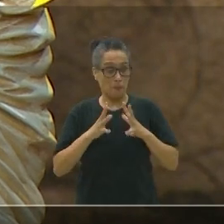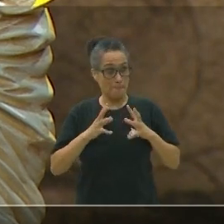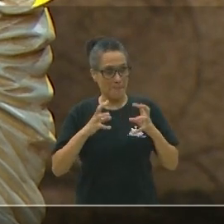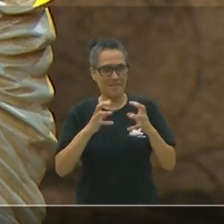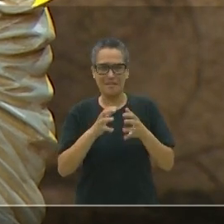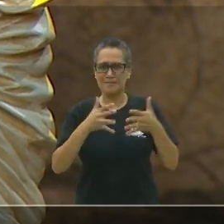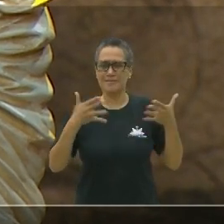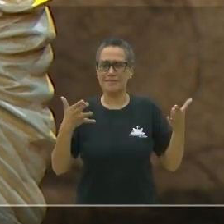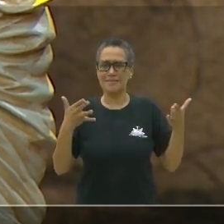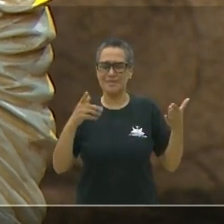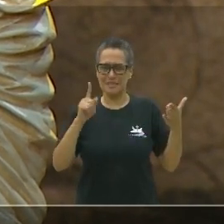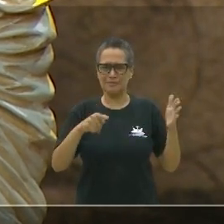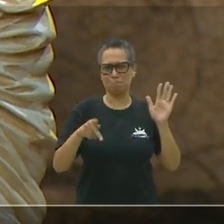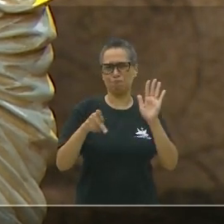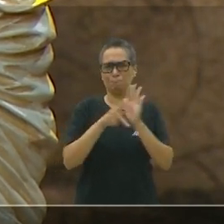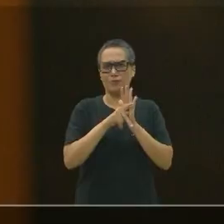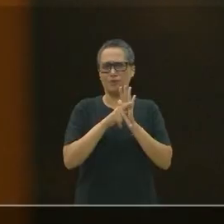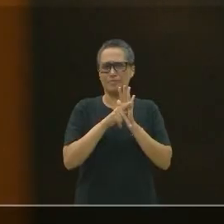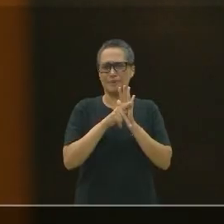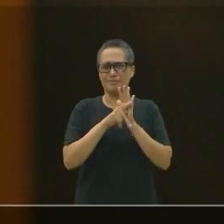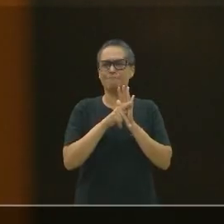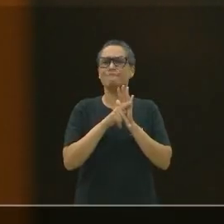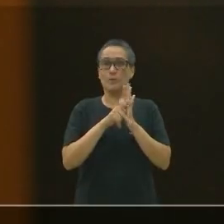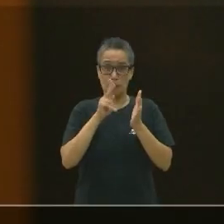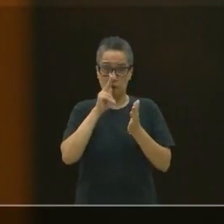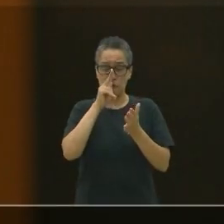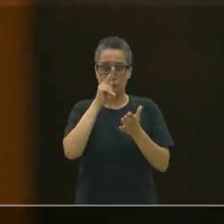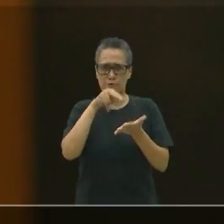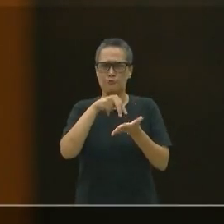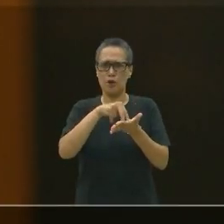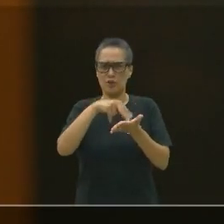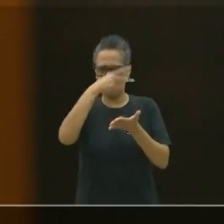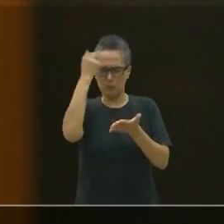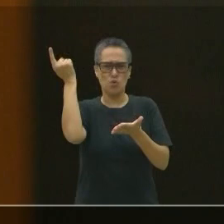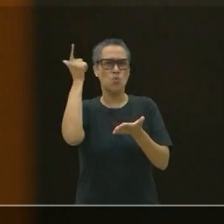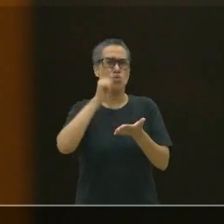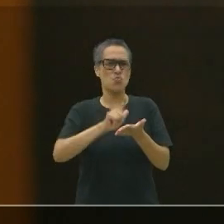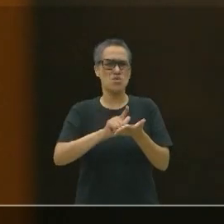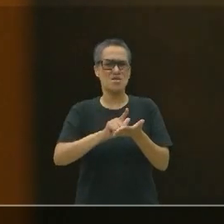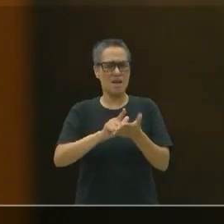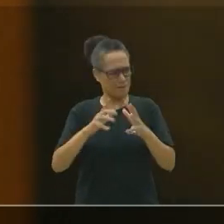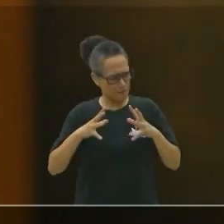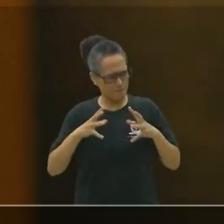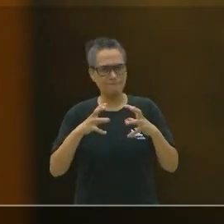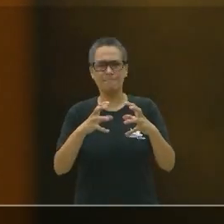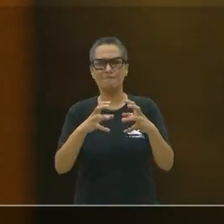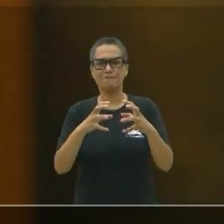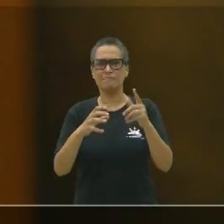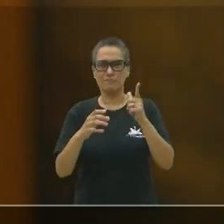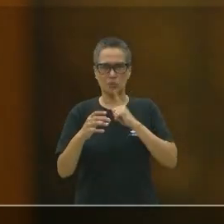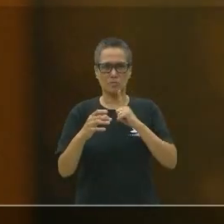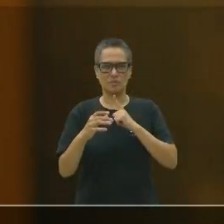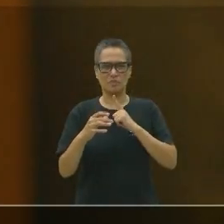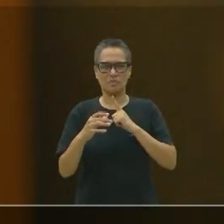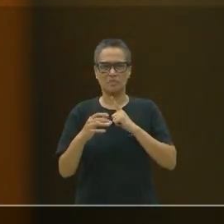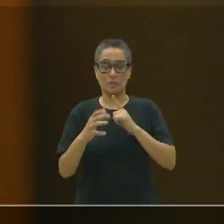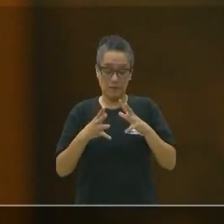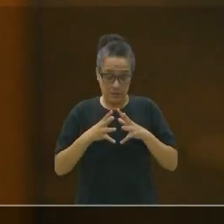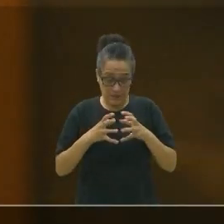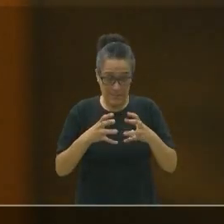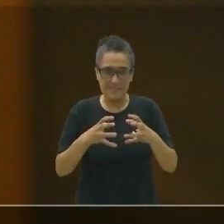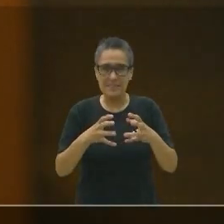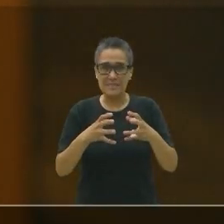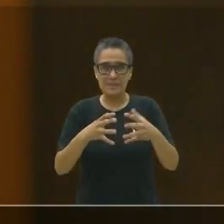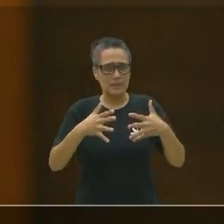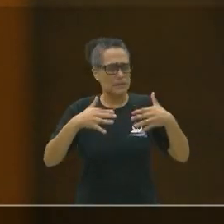guerreiros. Repito, as grandes batalhas são próprias dos grandes guerreiros. O que te faz grande